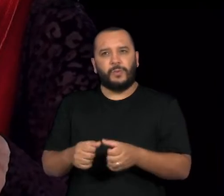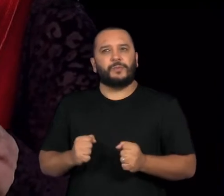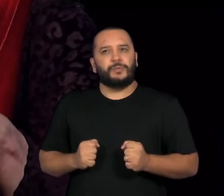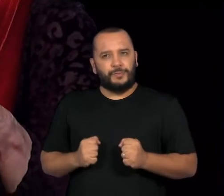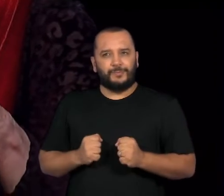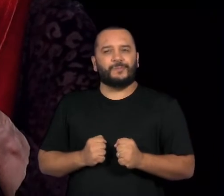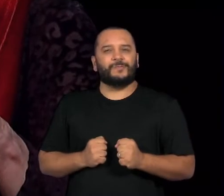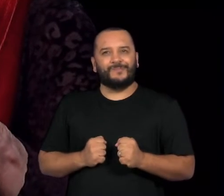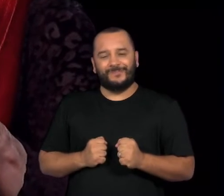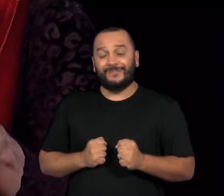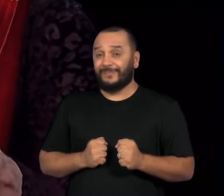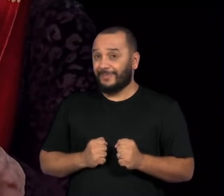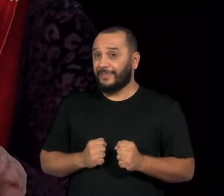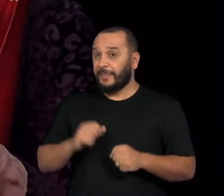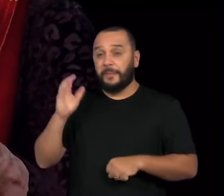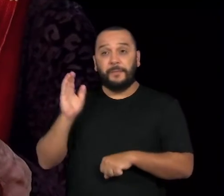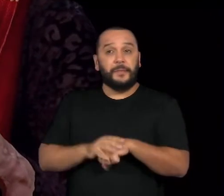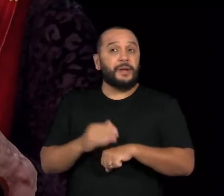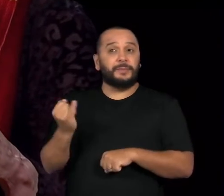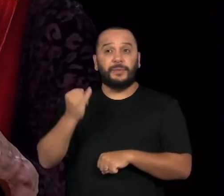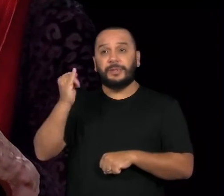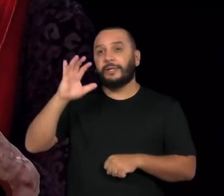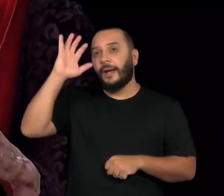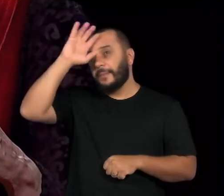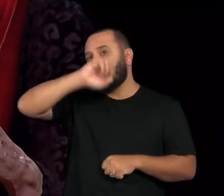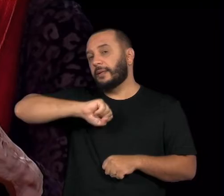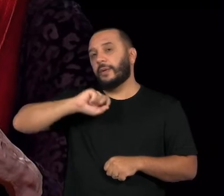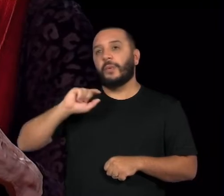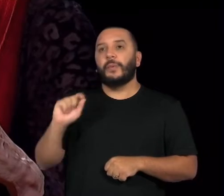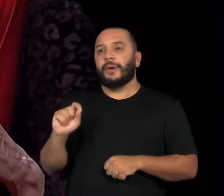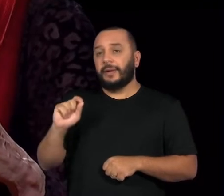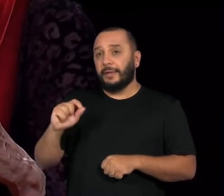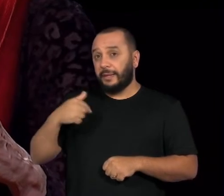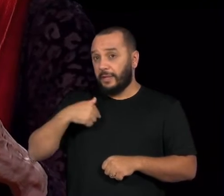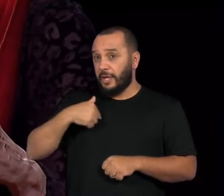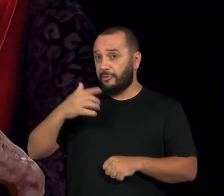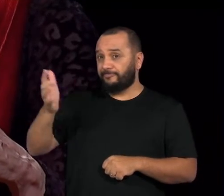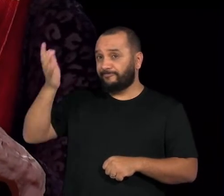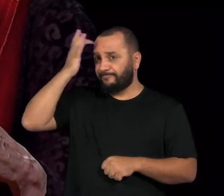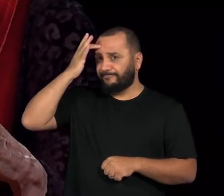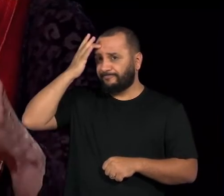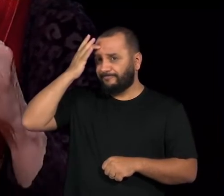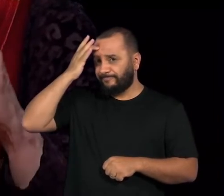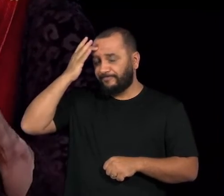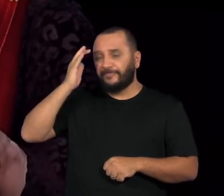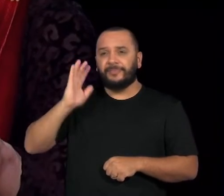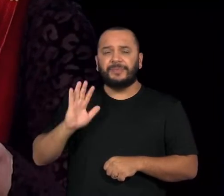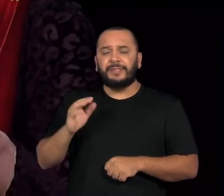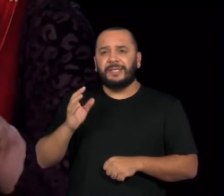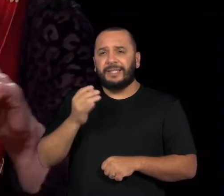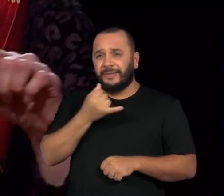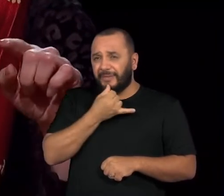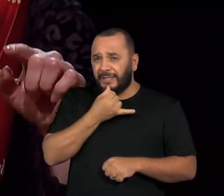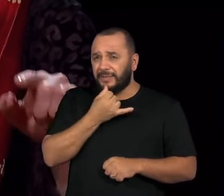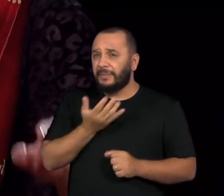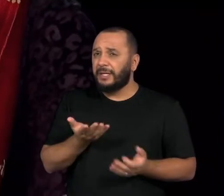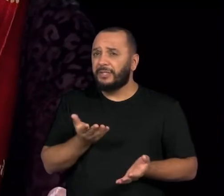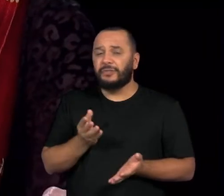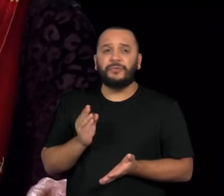E a lição mais importante que para mim fica e que infelizmente eu não vejo